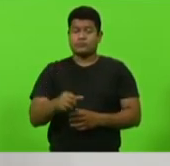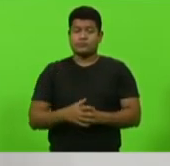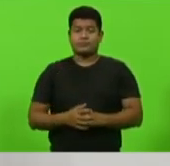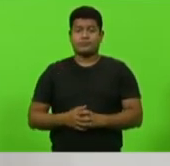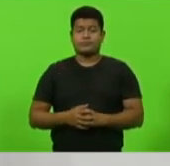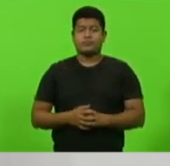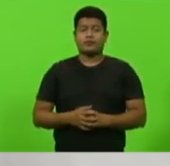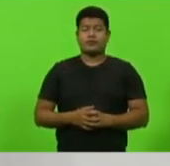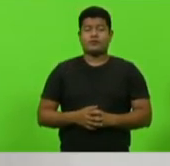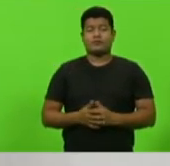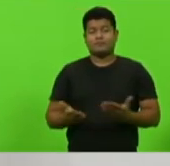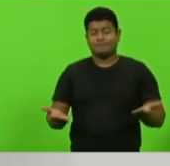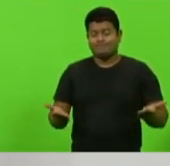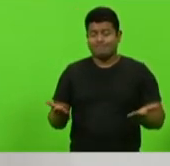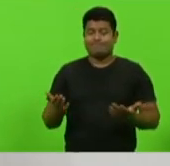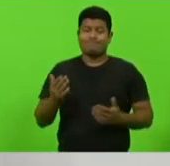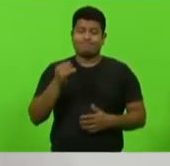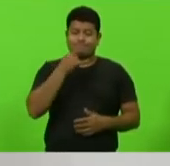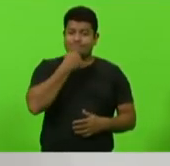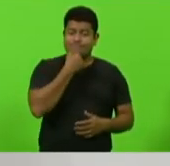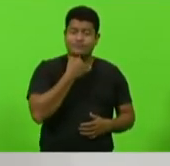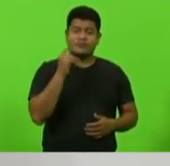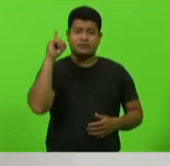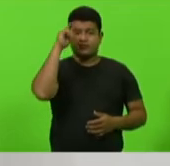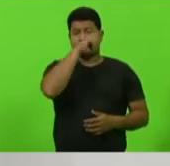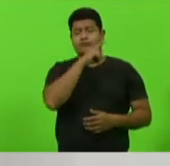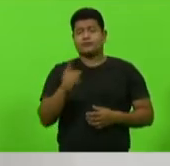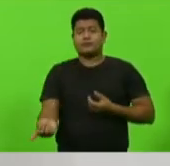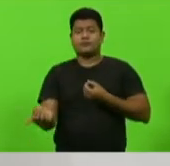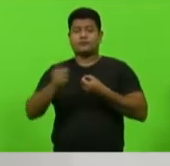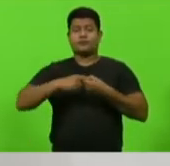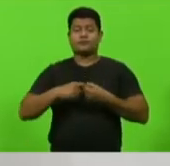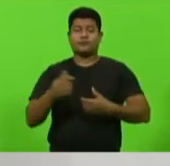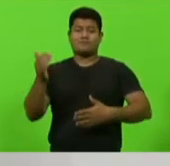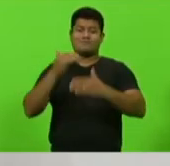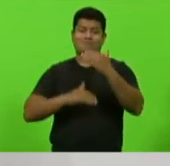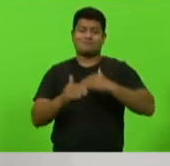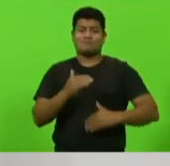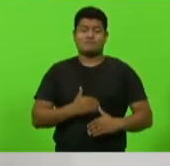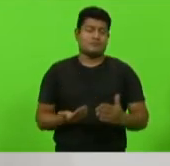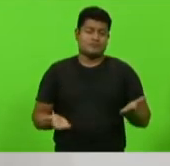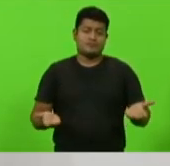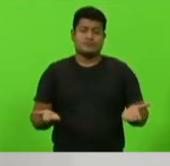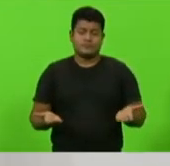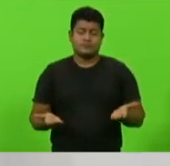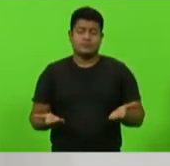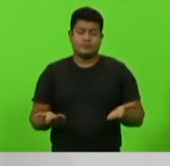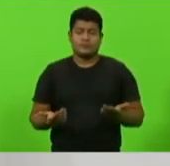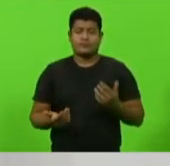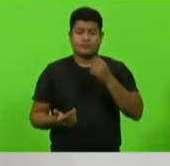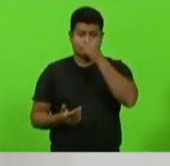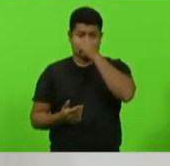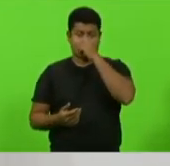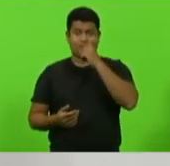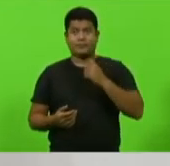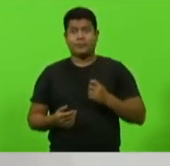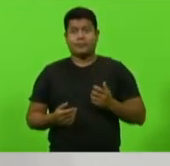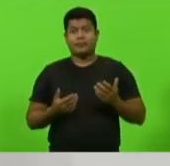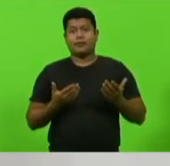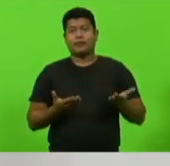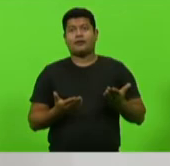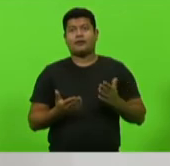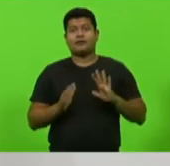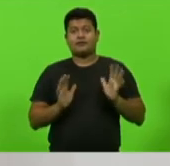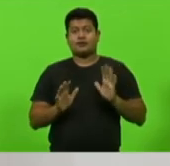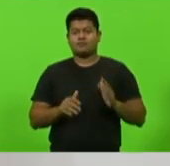infelizmente, é difícil de retornar esse processo, né, que a Petrobras avançou